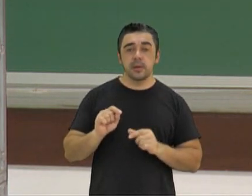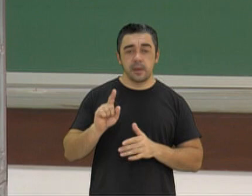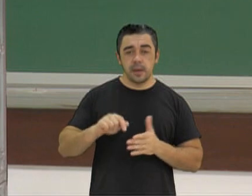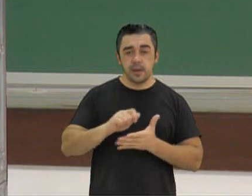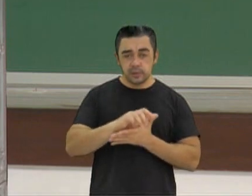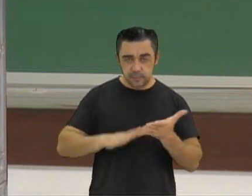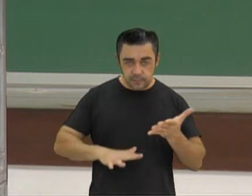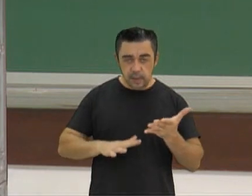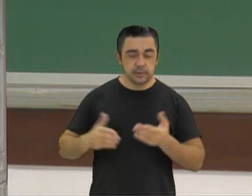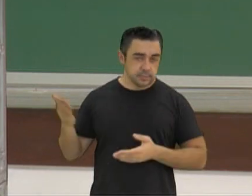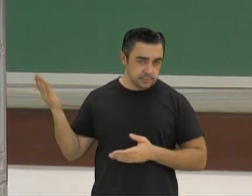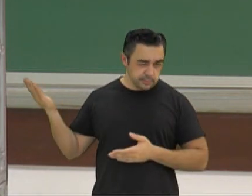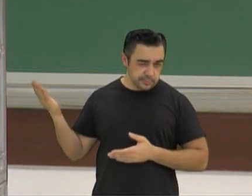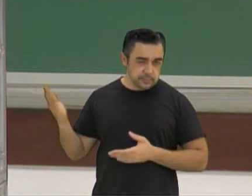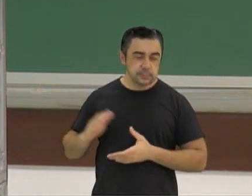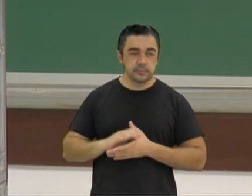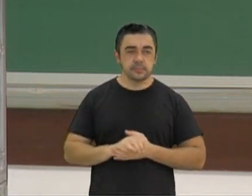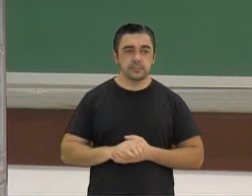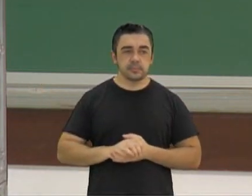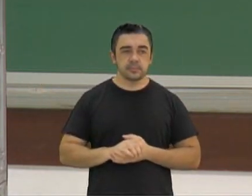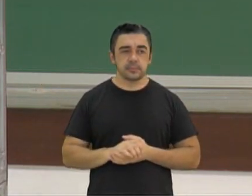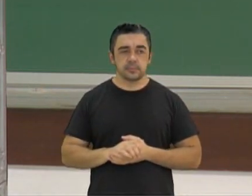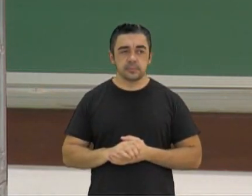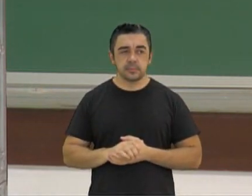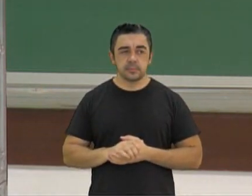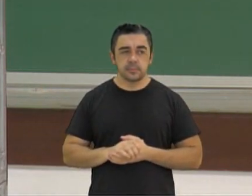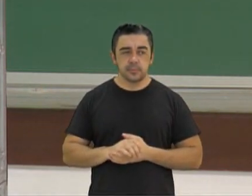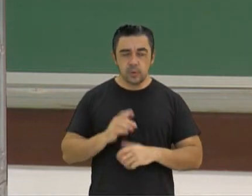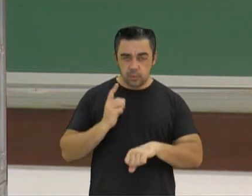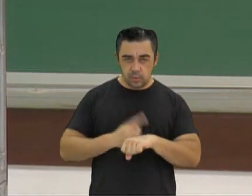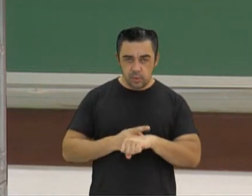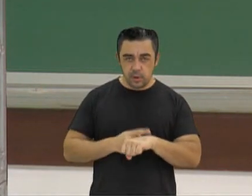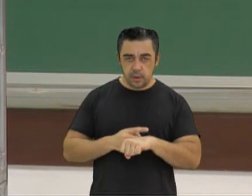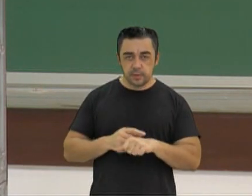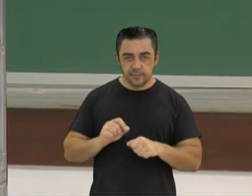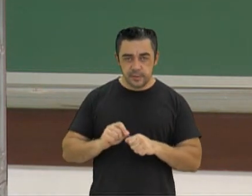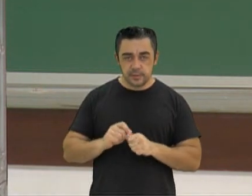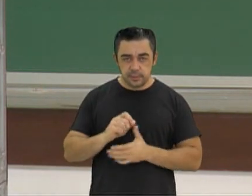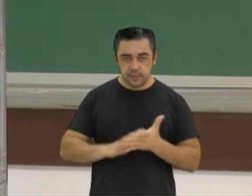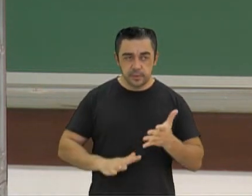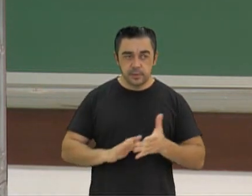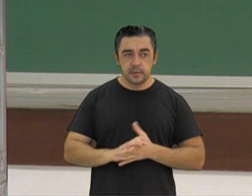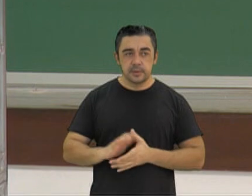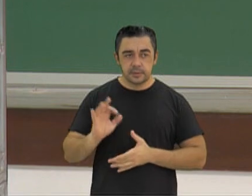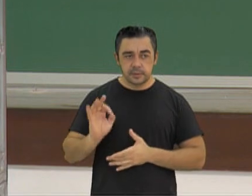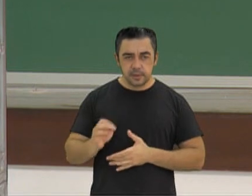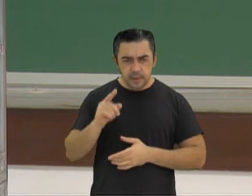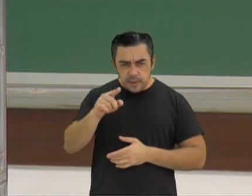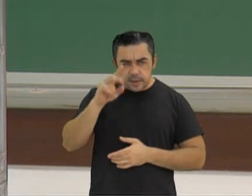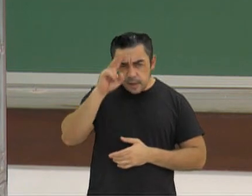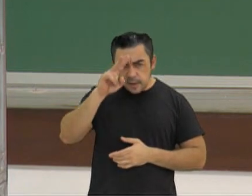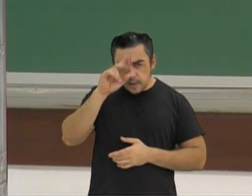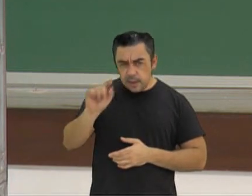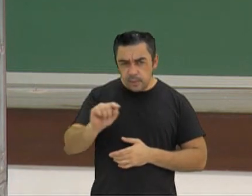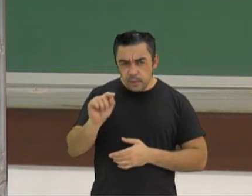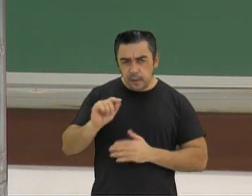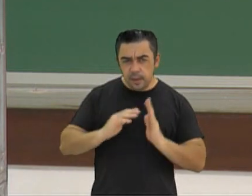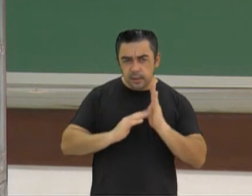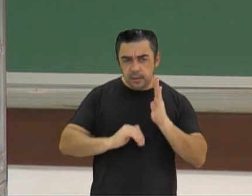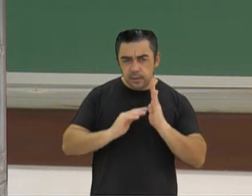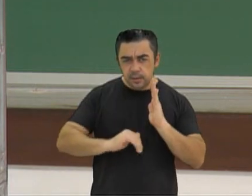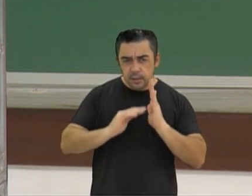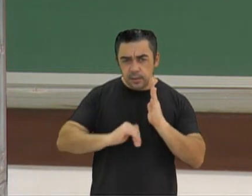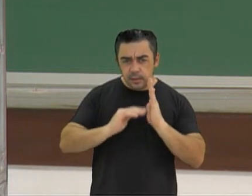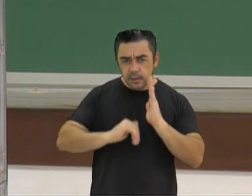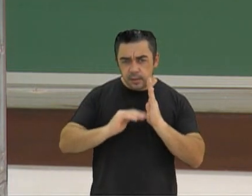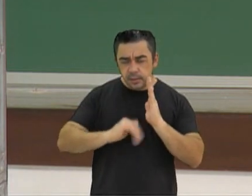alguns exercícios, tá bom? No nosso hora de praticar, certo, galera? Então, lembra o que são reações de eliminação, enquanto eu